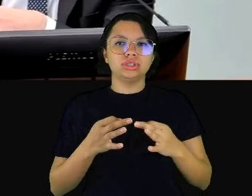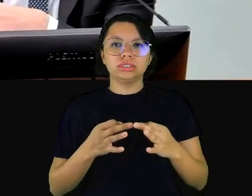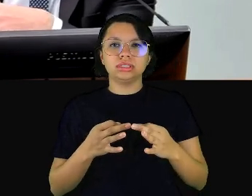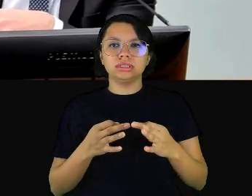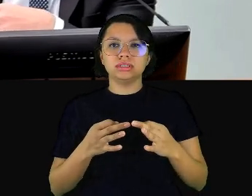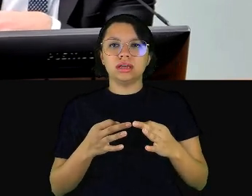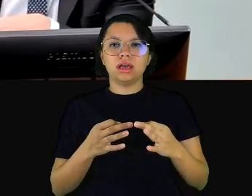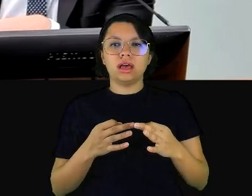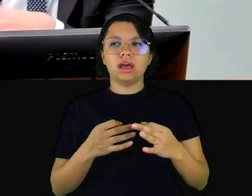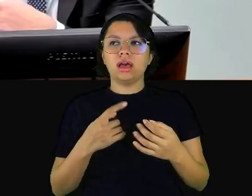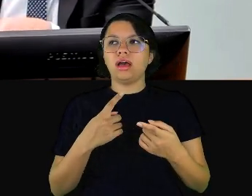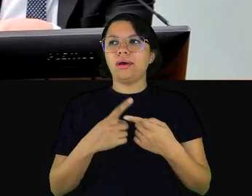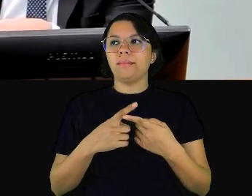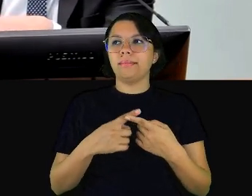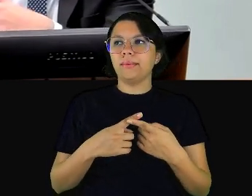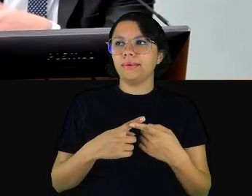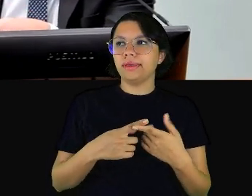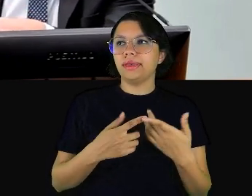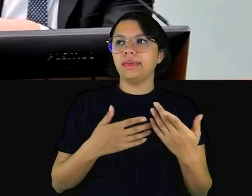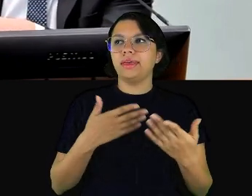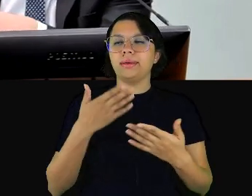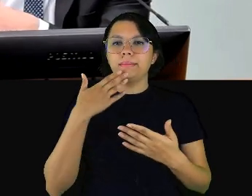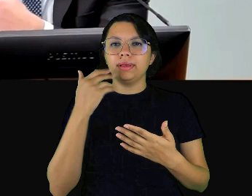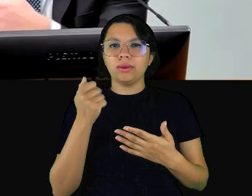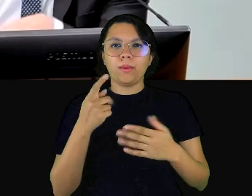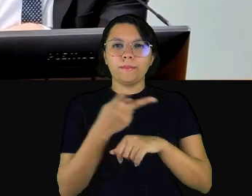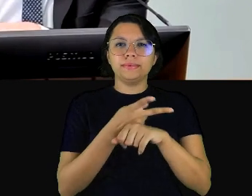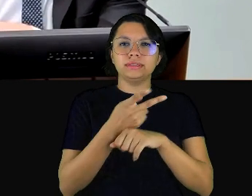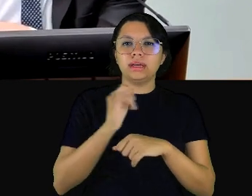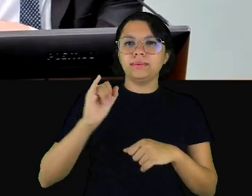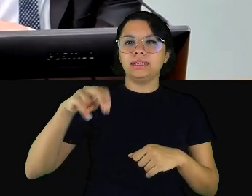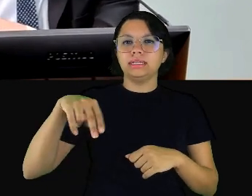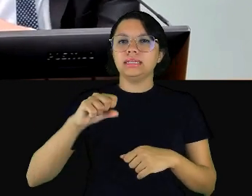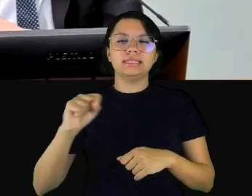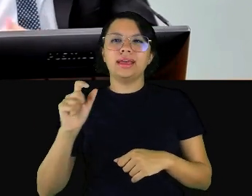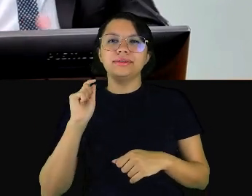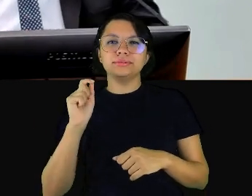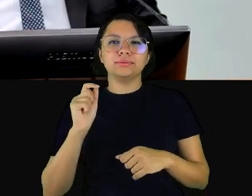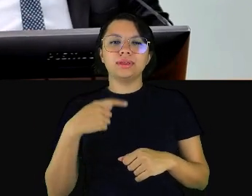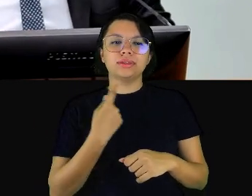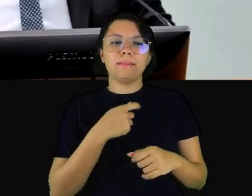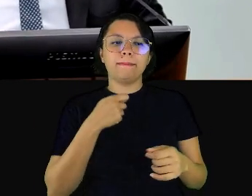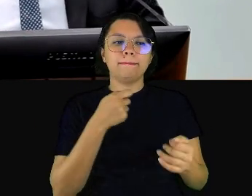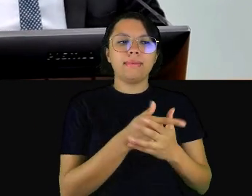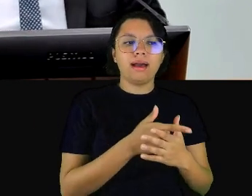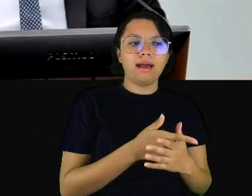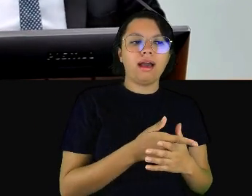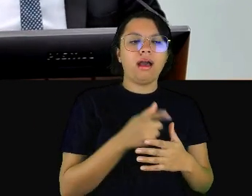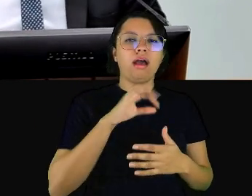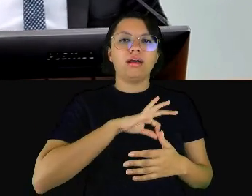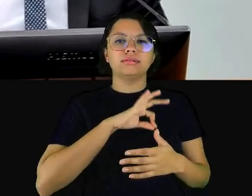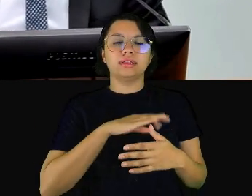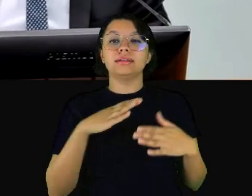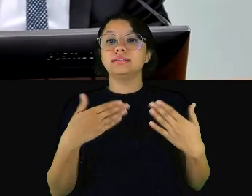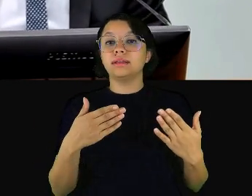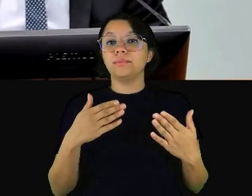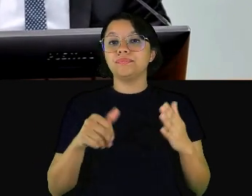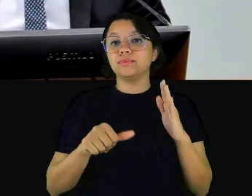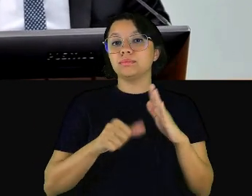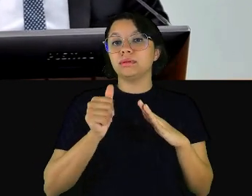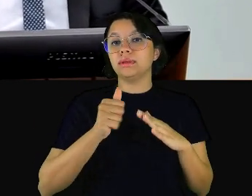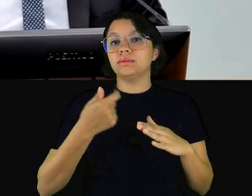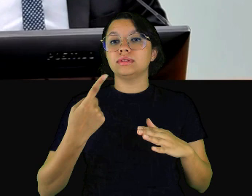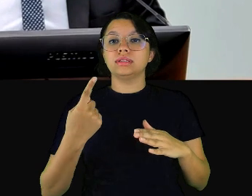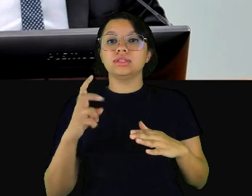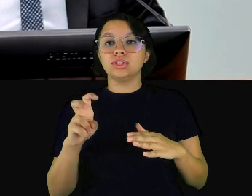no INSS do que, de repente, ele mesmo pagar o salário. E isso acaba acontecendo no dia a dia, a gente percebe. Então, esses primeiros 15 dias, nós